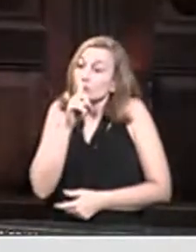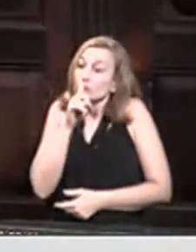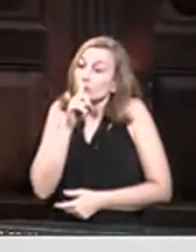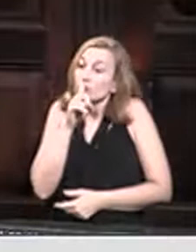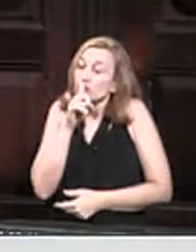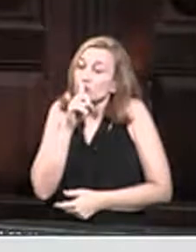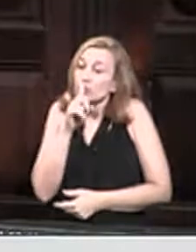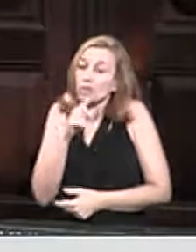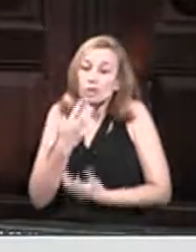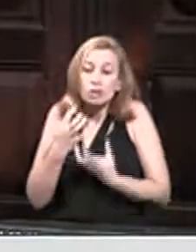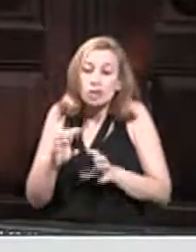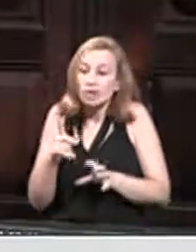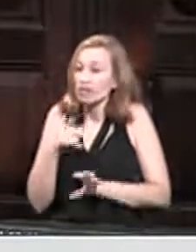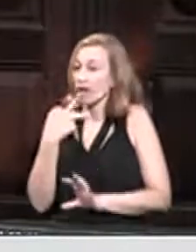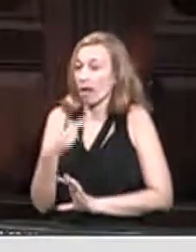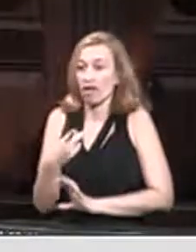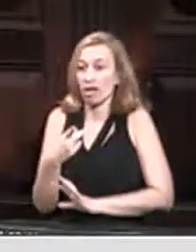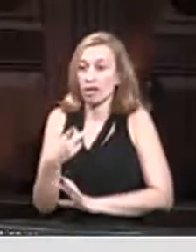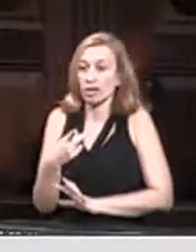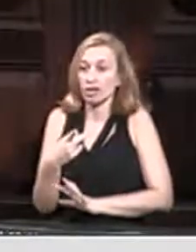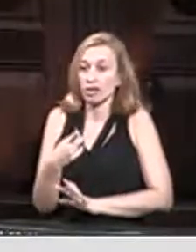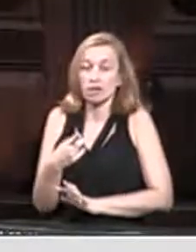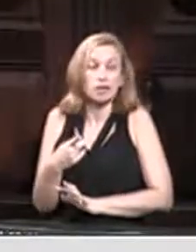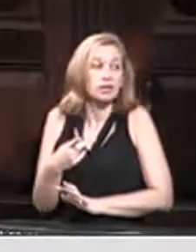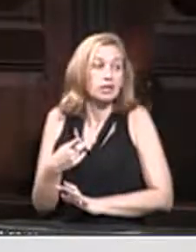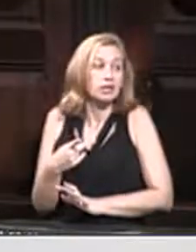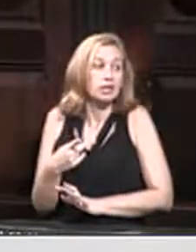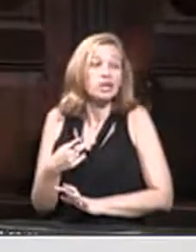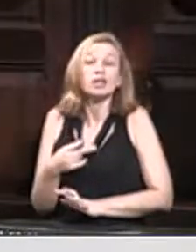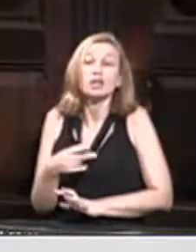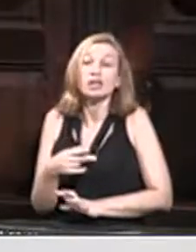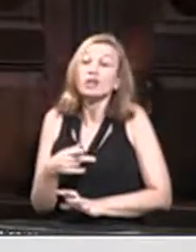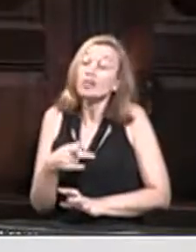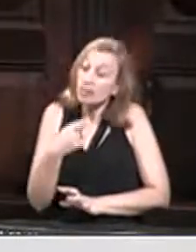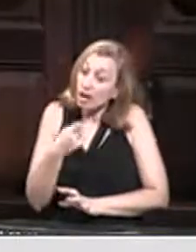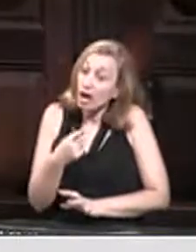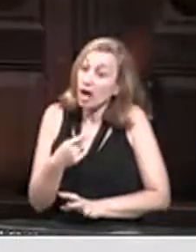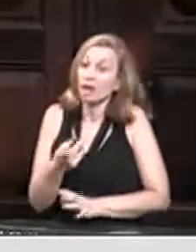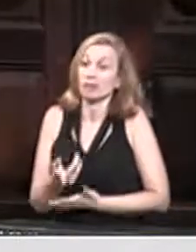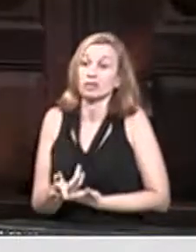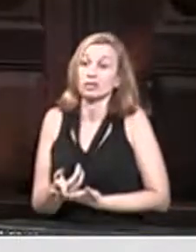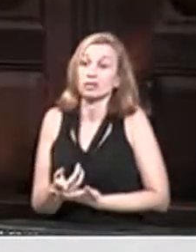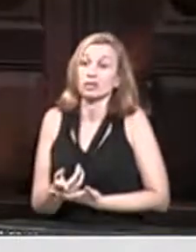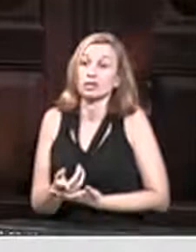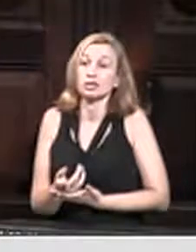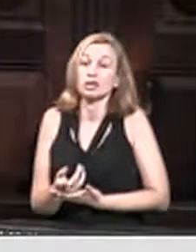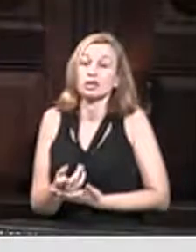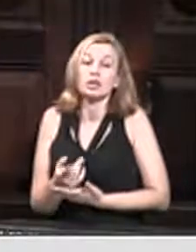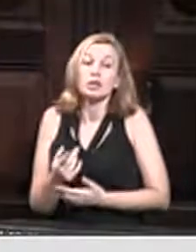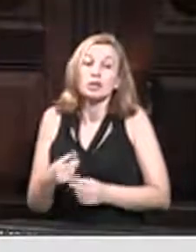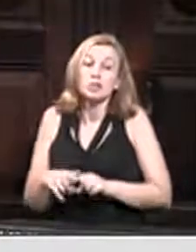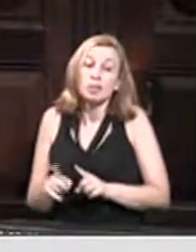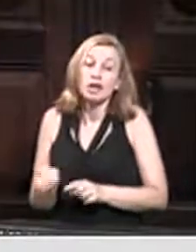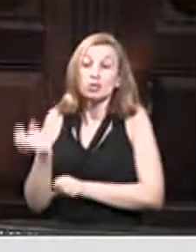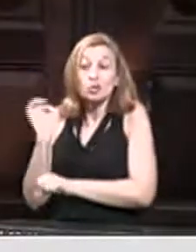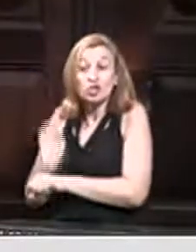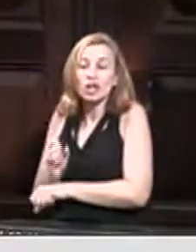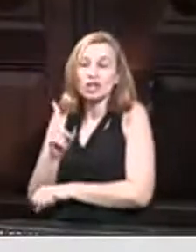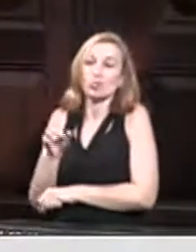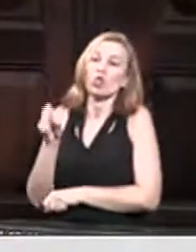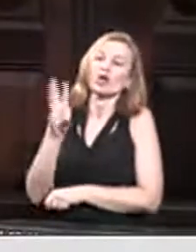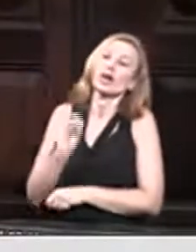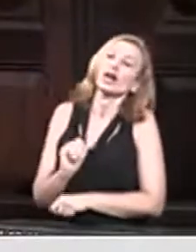se manifestam, admitem, mas o que está em jogo é o Estado democrático de